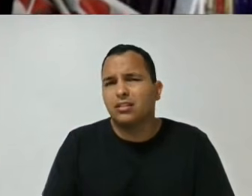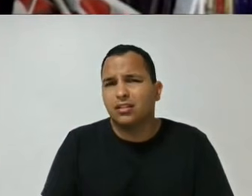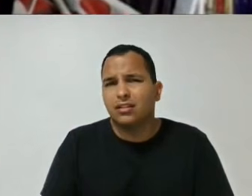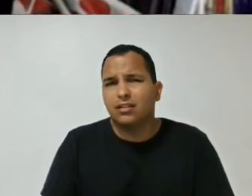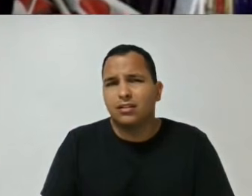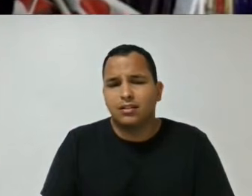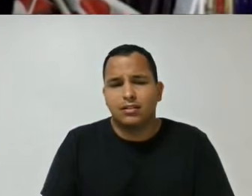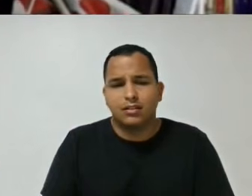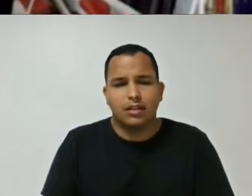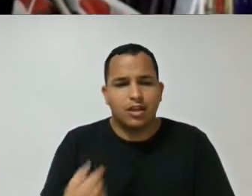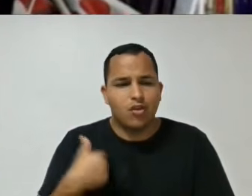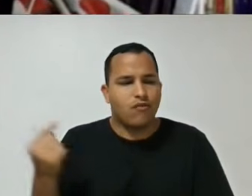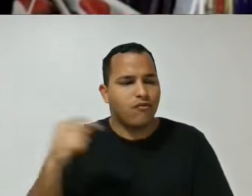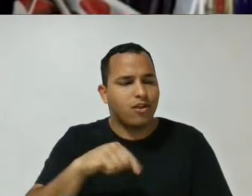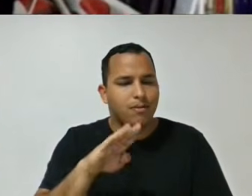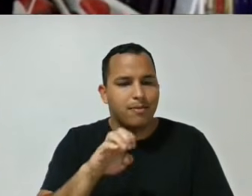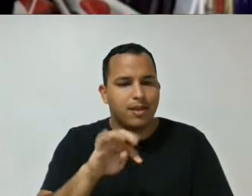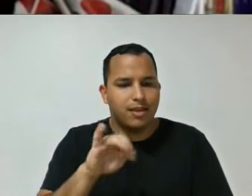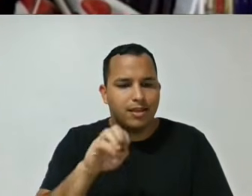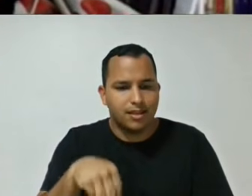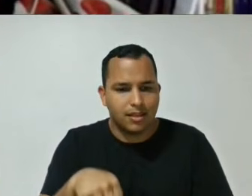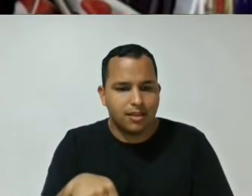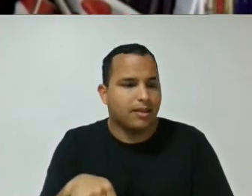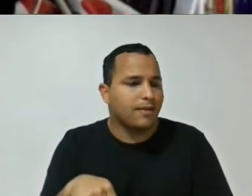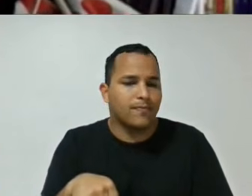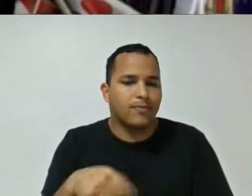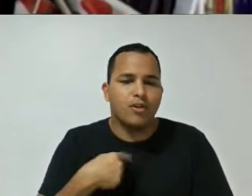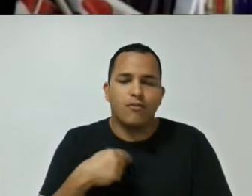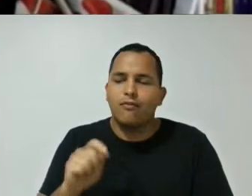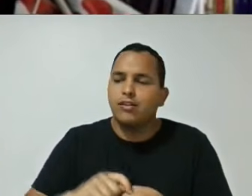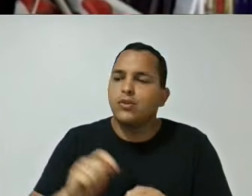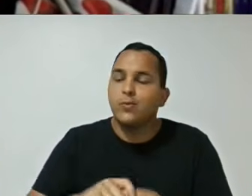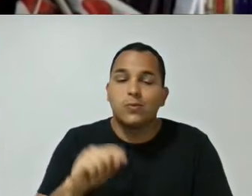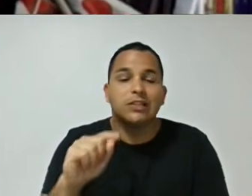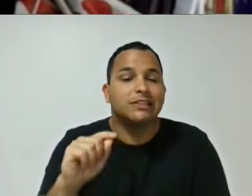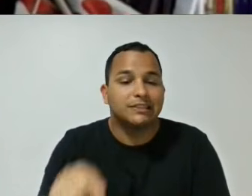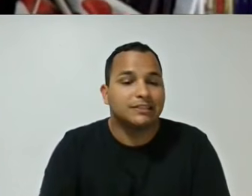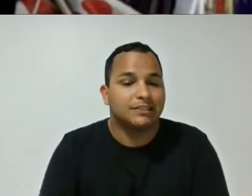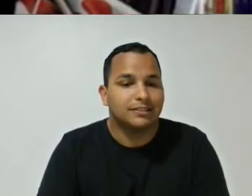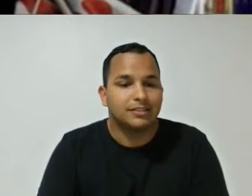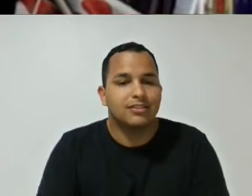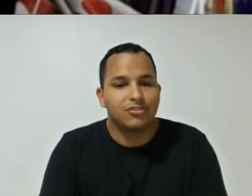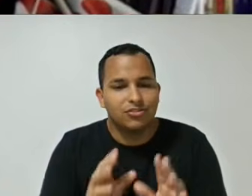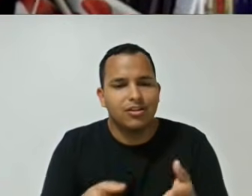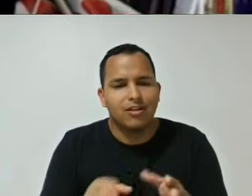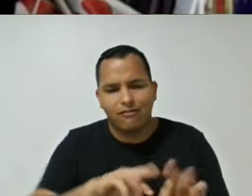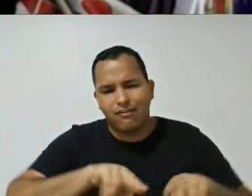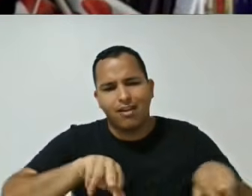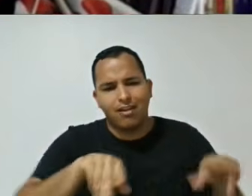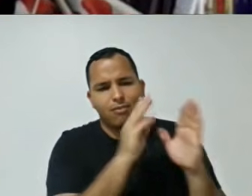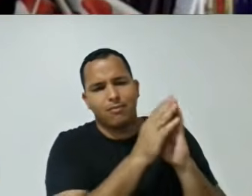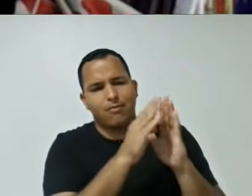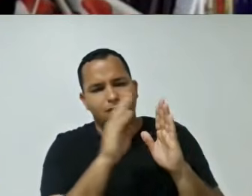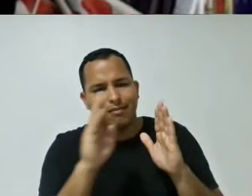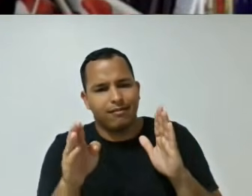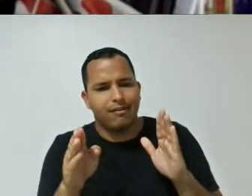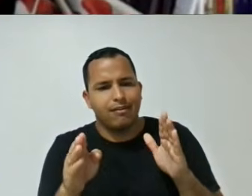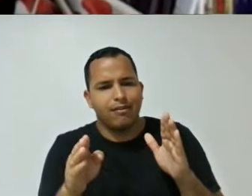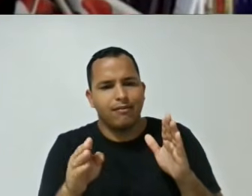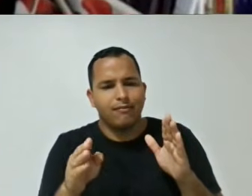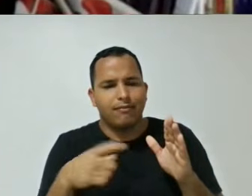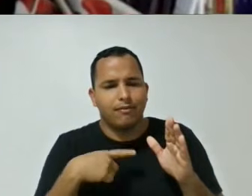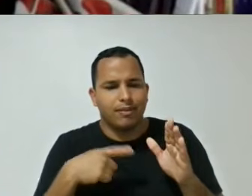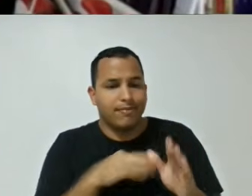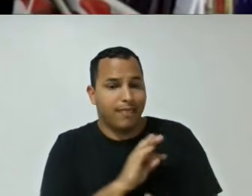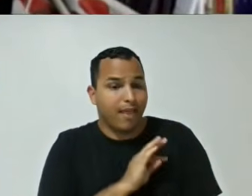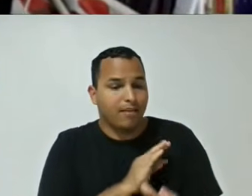vim para Betim, e aí o que eu vou fazer aqui, né? Já tinha vários bibliotecários, né? Mexendo mais com processamento técnico,